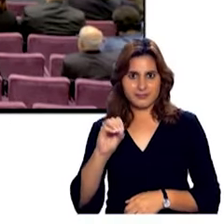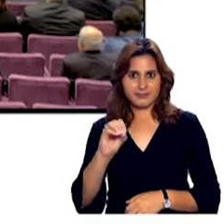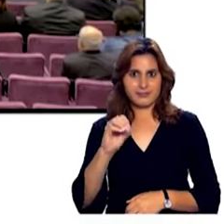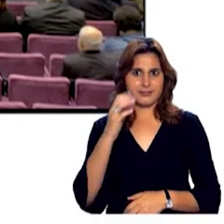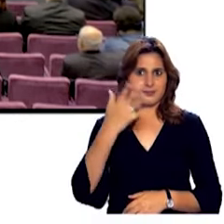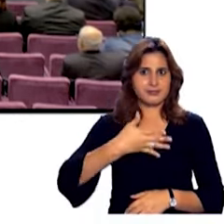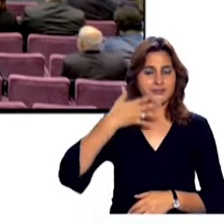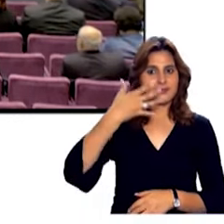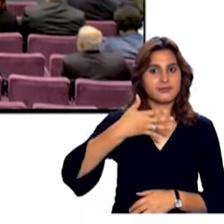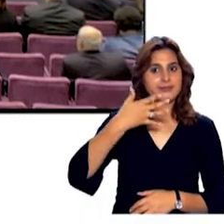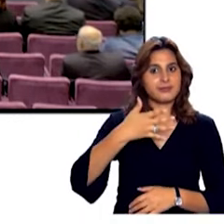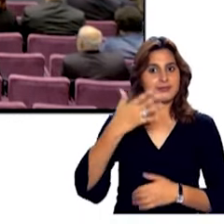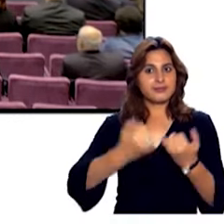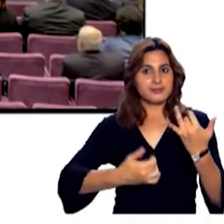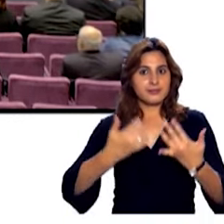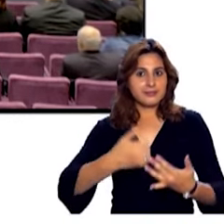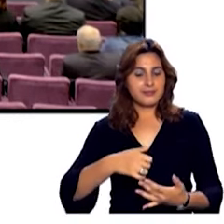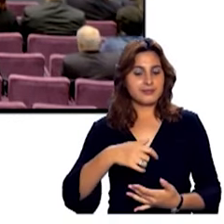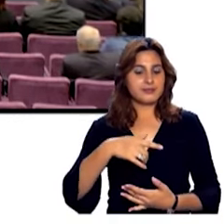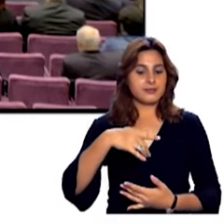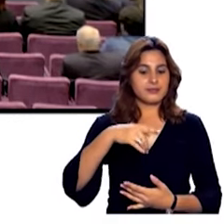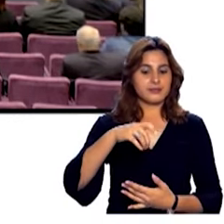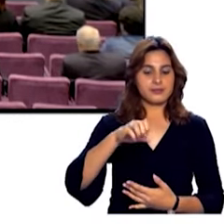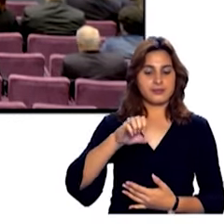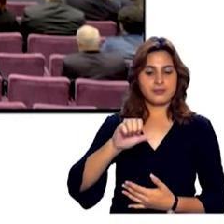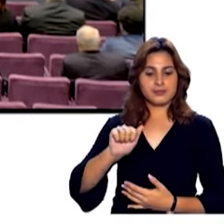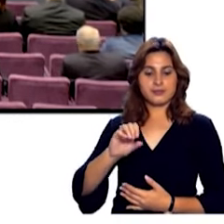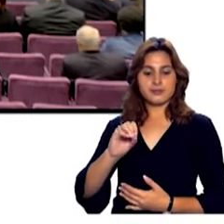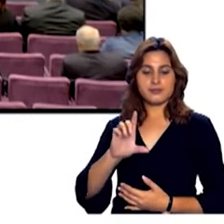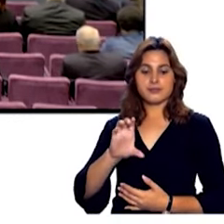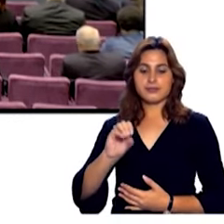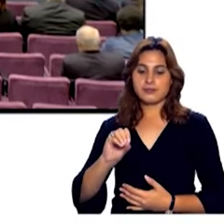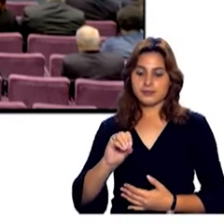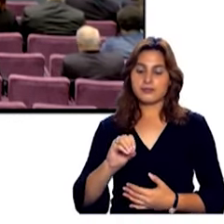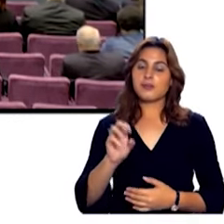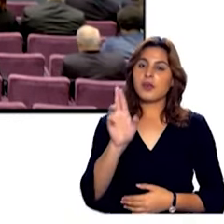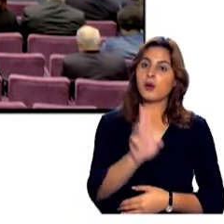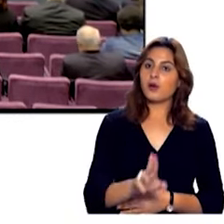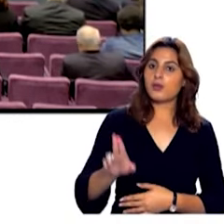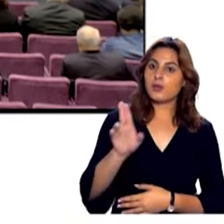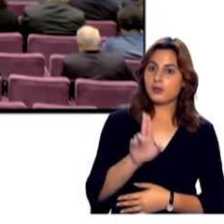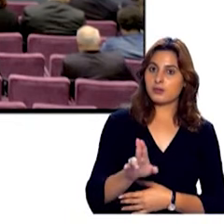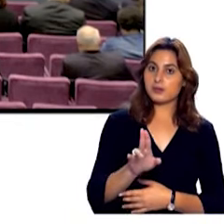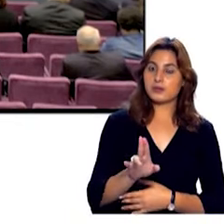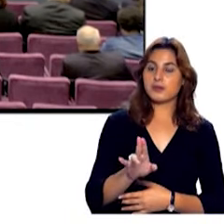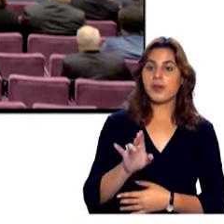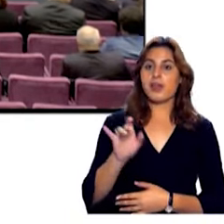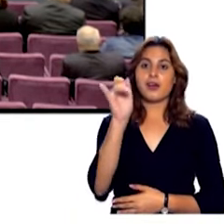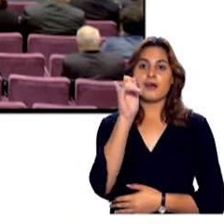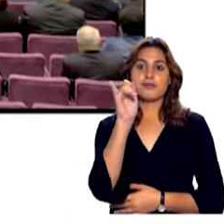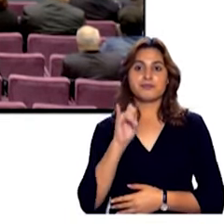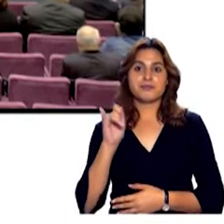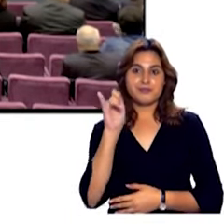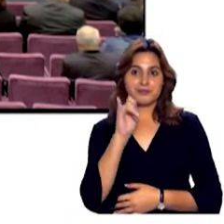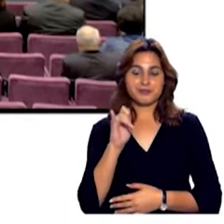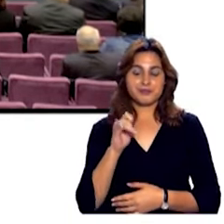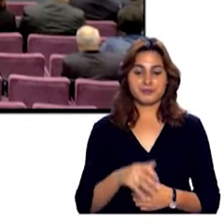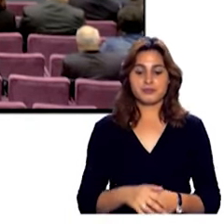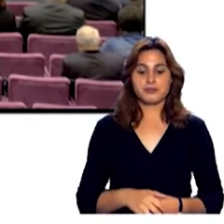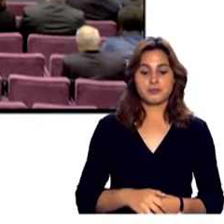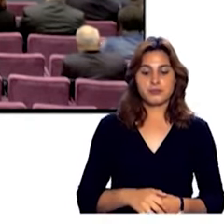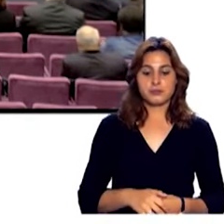o professor Dr Paulo comol da Universidade de Gênova Itália que participa